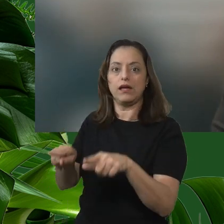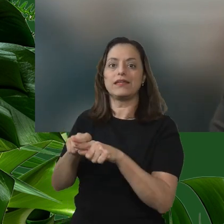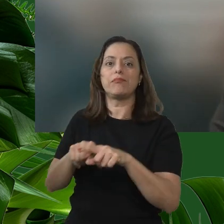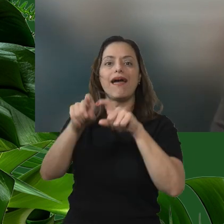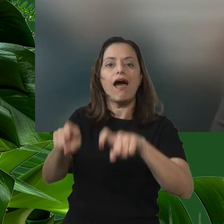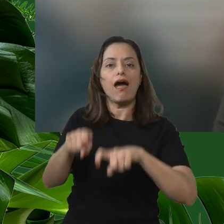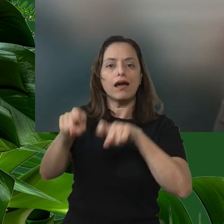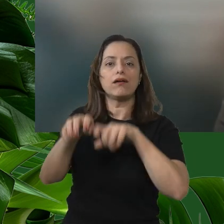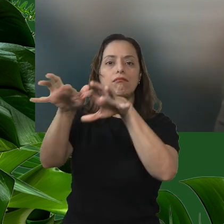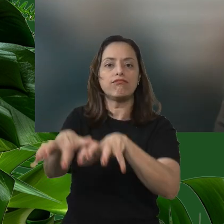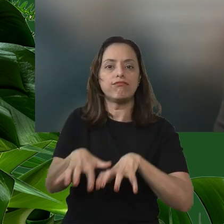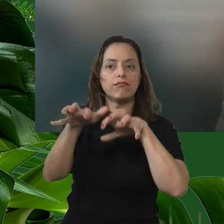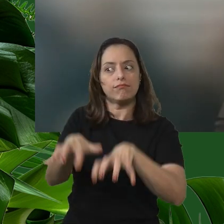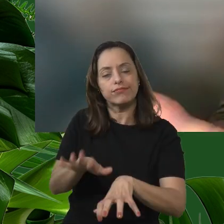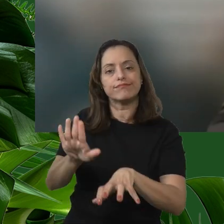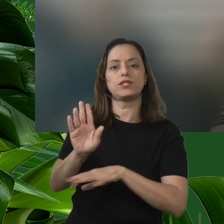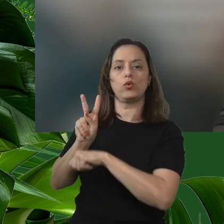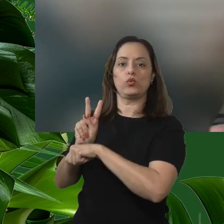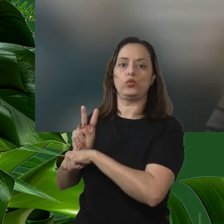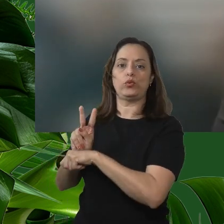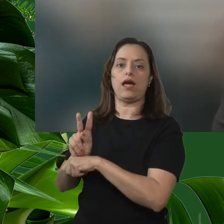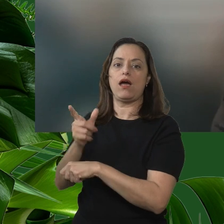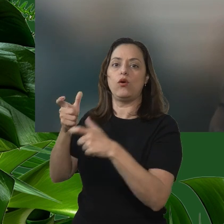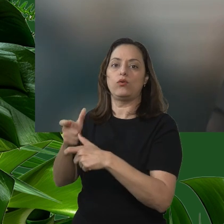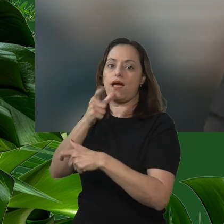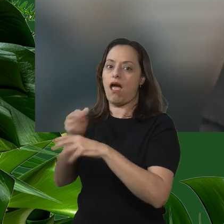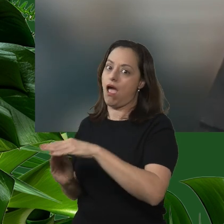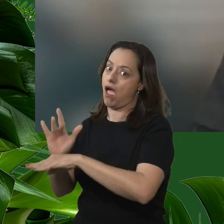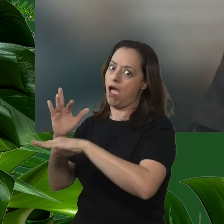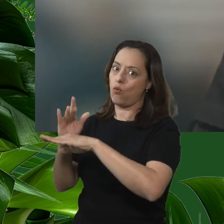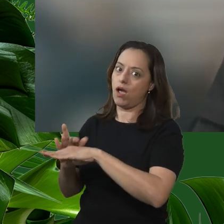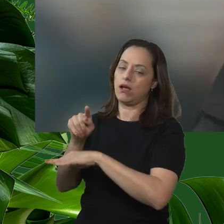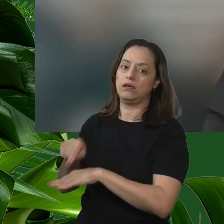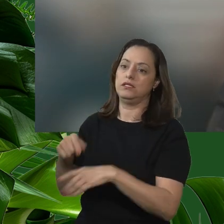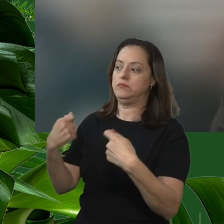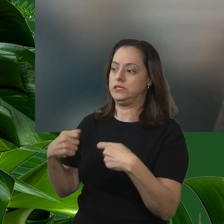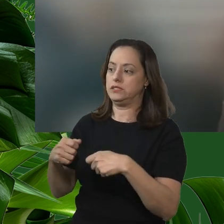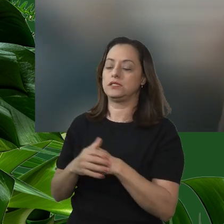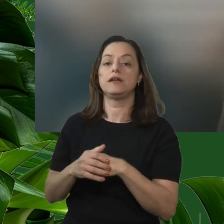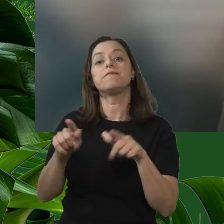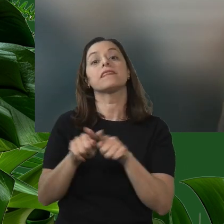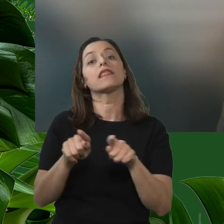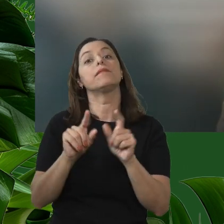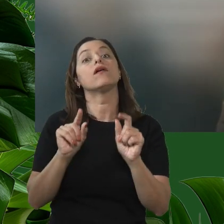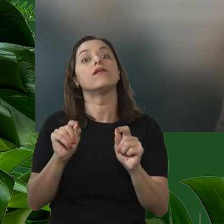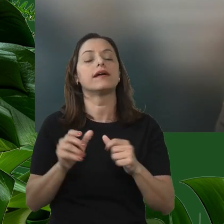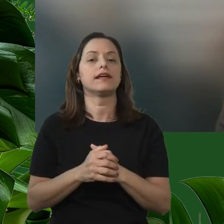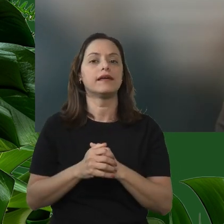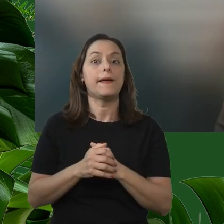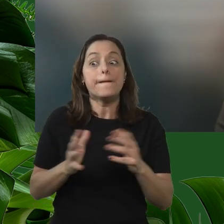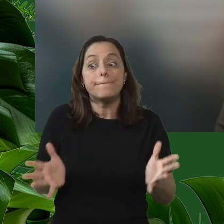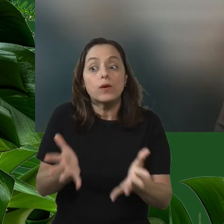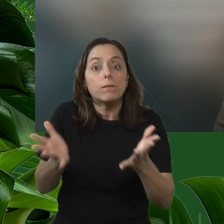de mananciais. A gente tem um grande exemplo, né, de uma iniciativa que trabalha com justamente a promoção desse